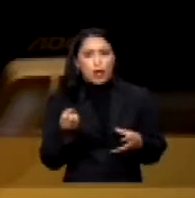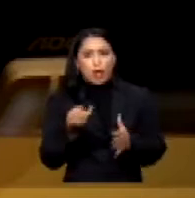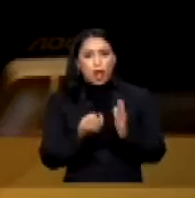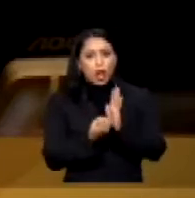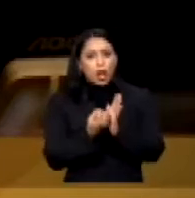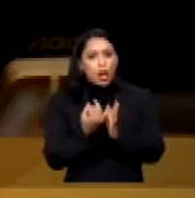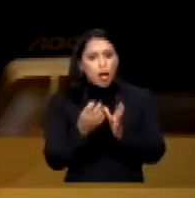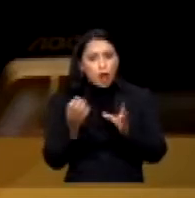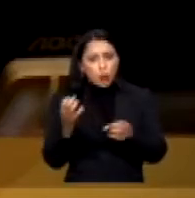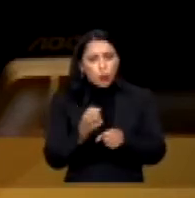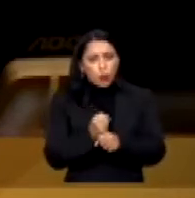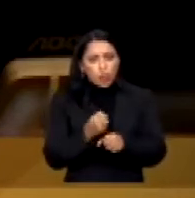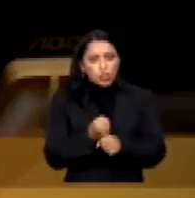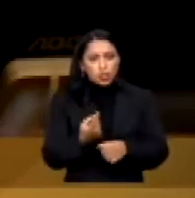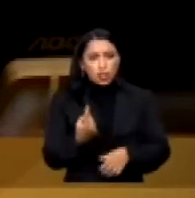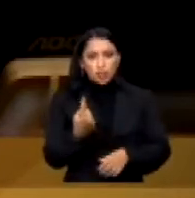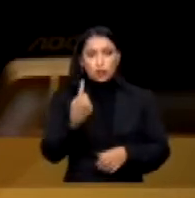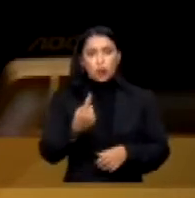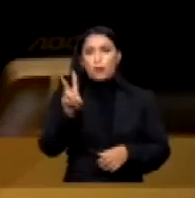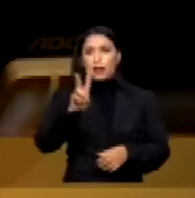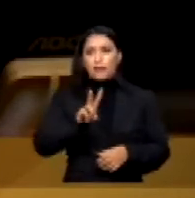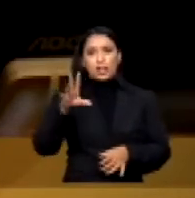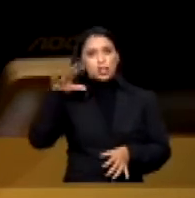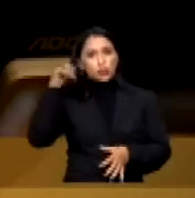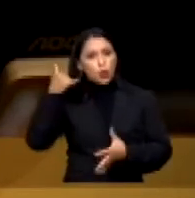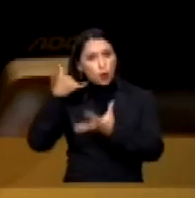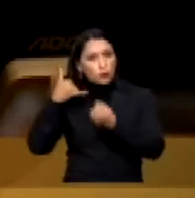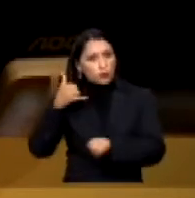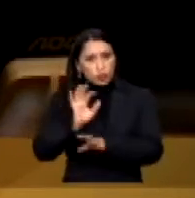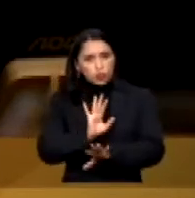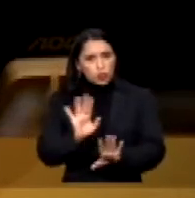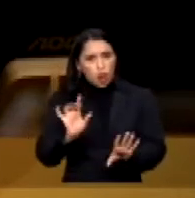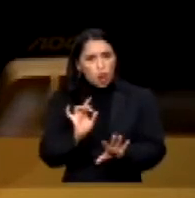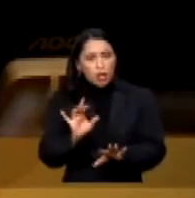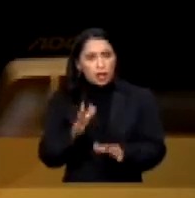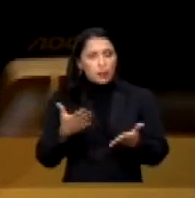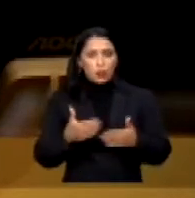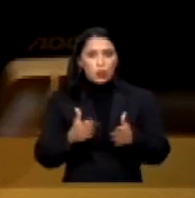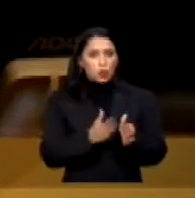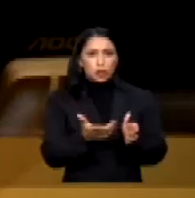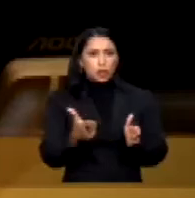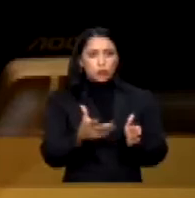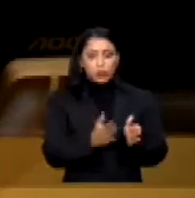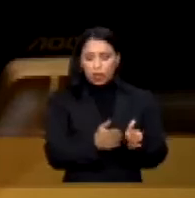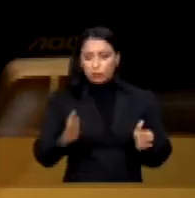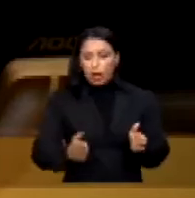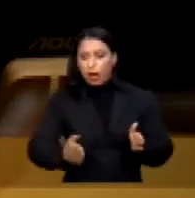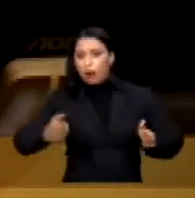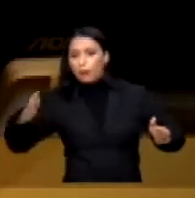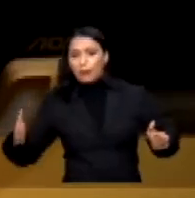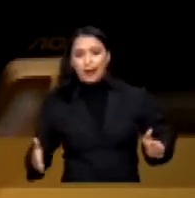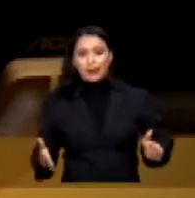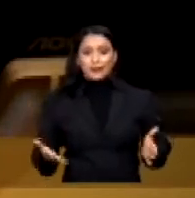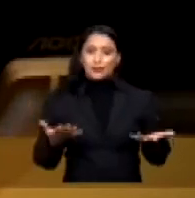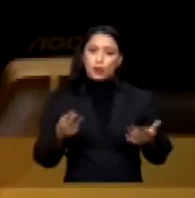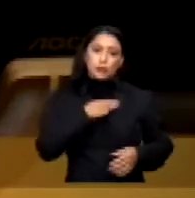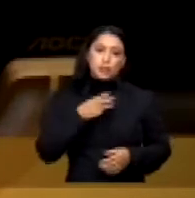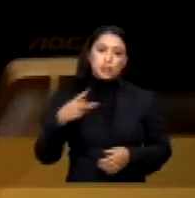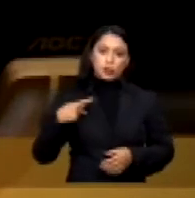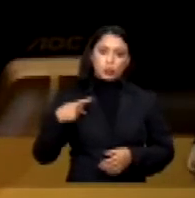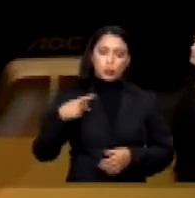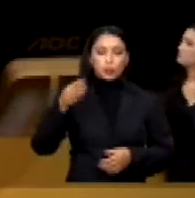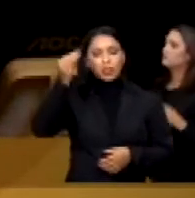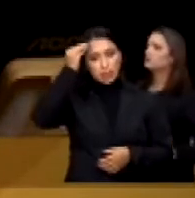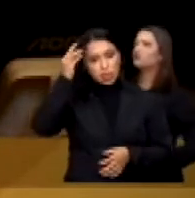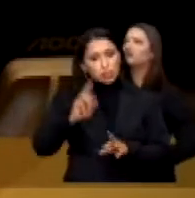imaginar que, uma vez comprovada, é apenas uma vez a possibilidade da prorrogação. Não é isso que entende o Ministério